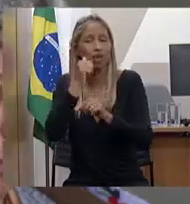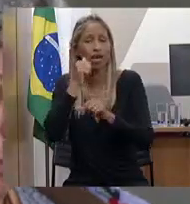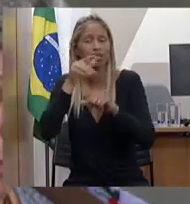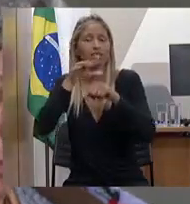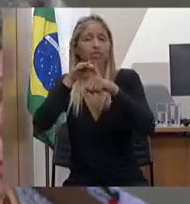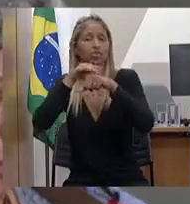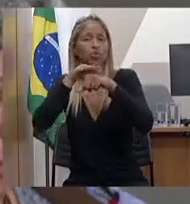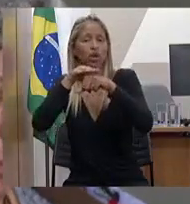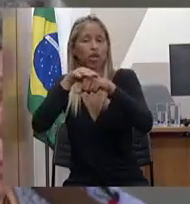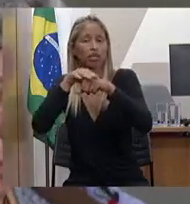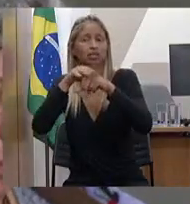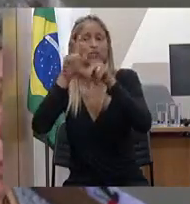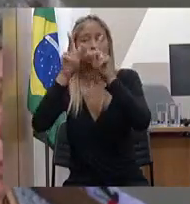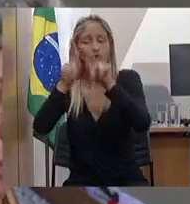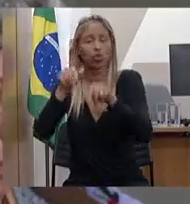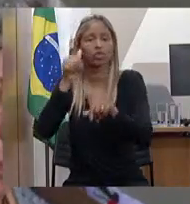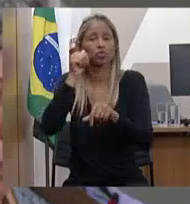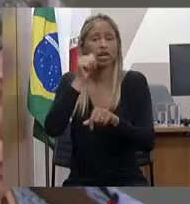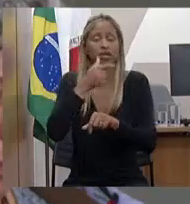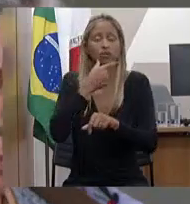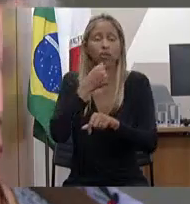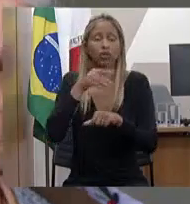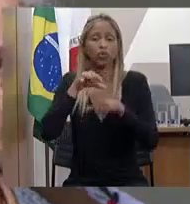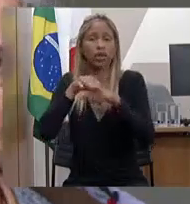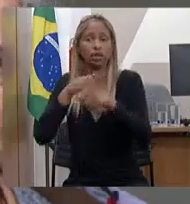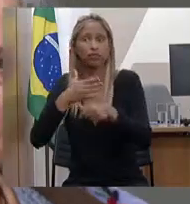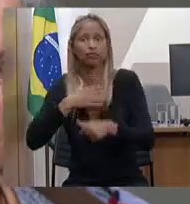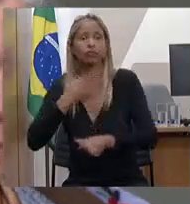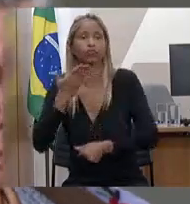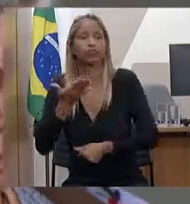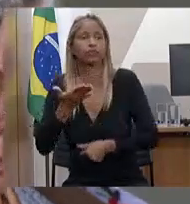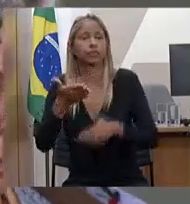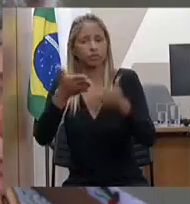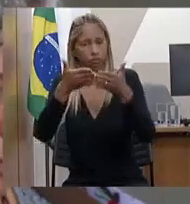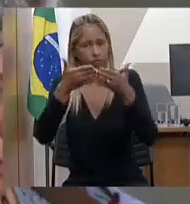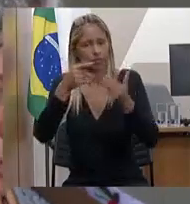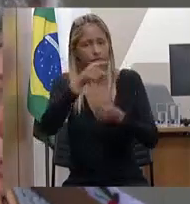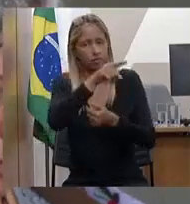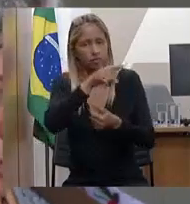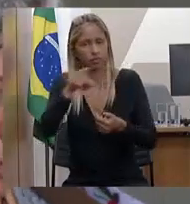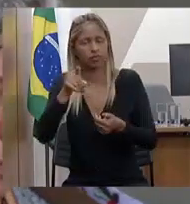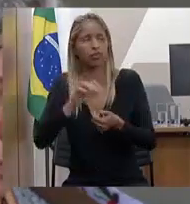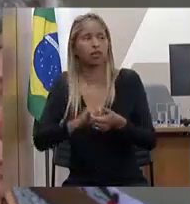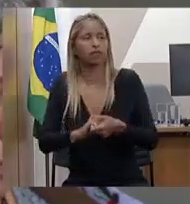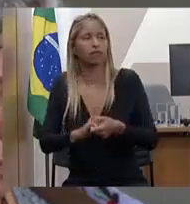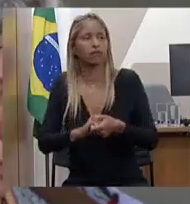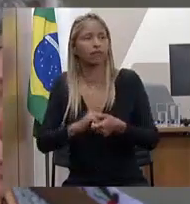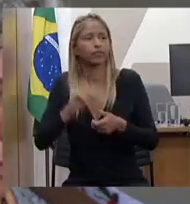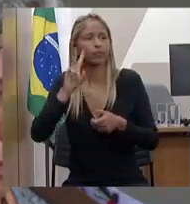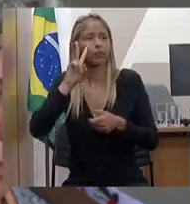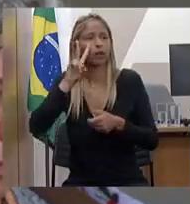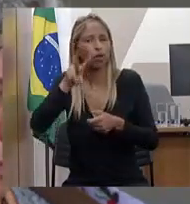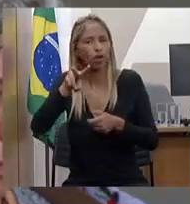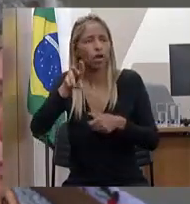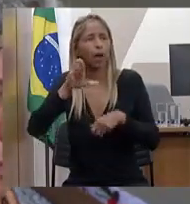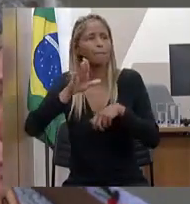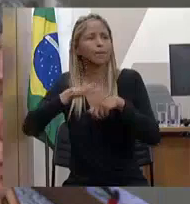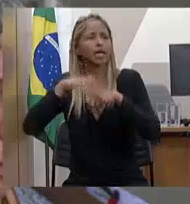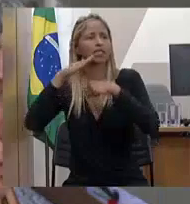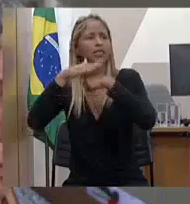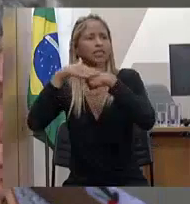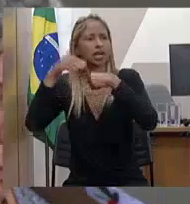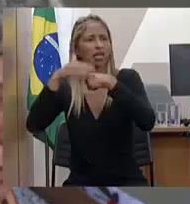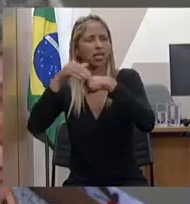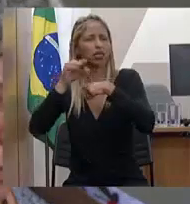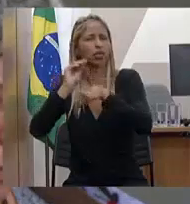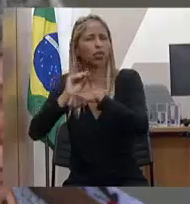muitos colegas doentes Eu tô assustada então eu vim pedir aos senhores aqui que olhasse com um pouquinho mais de carinho